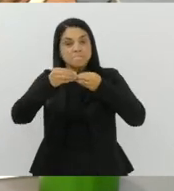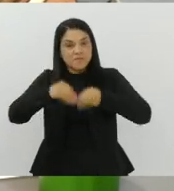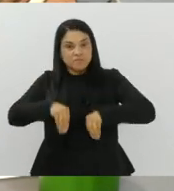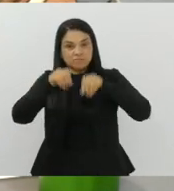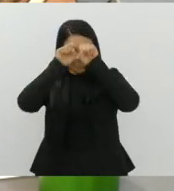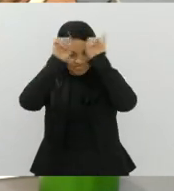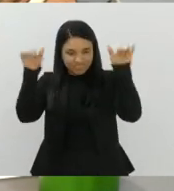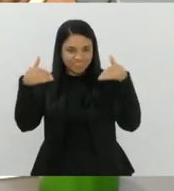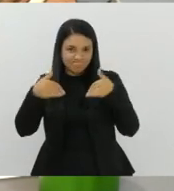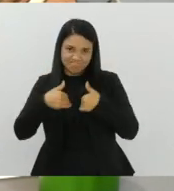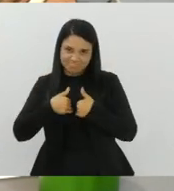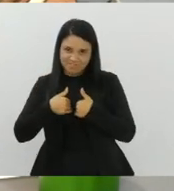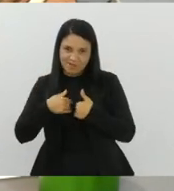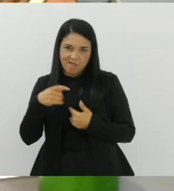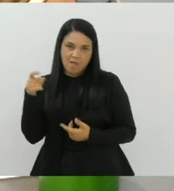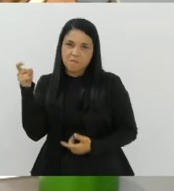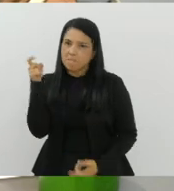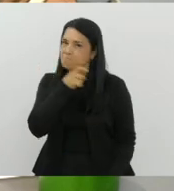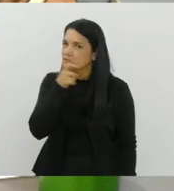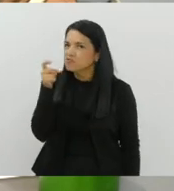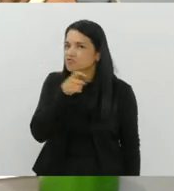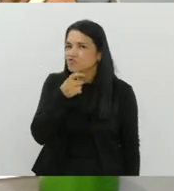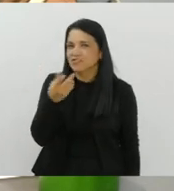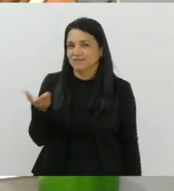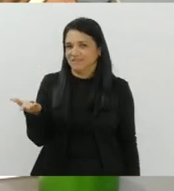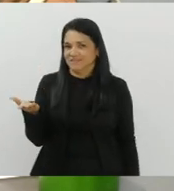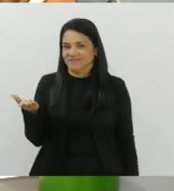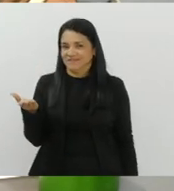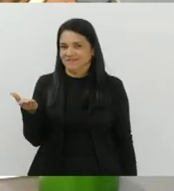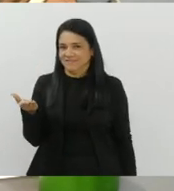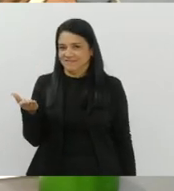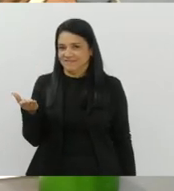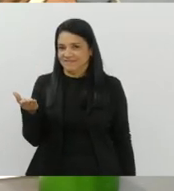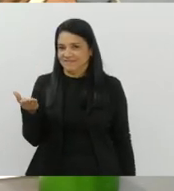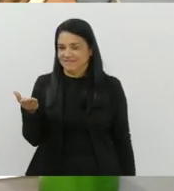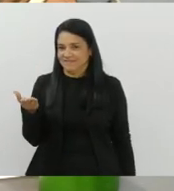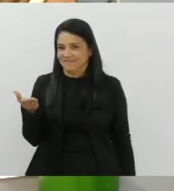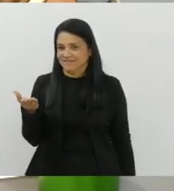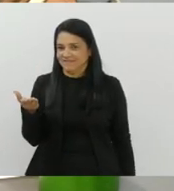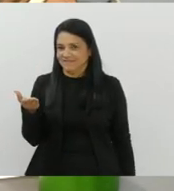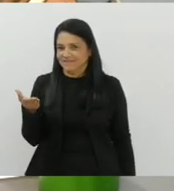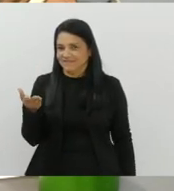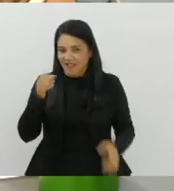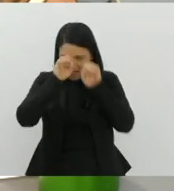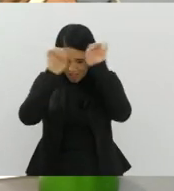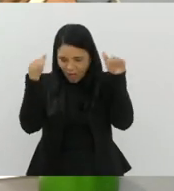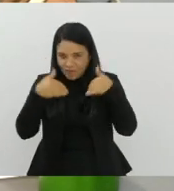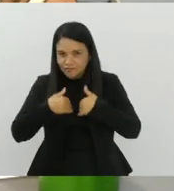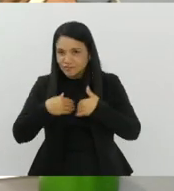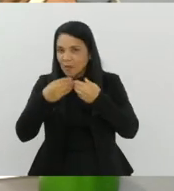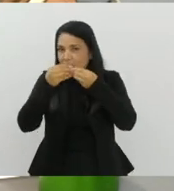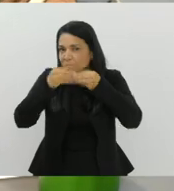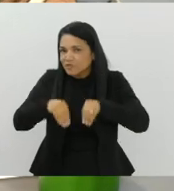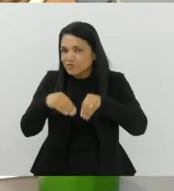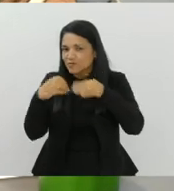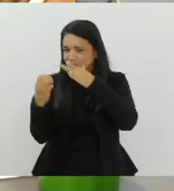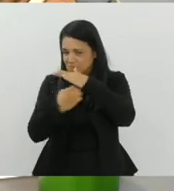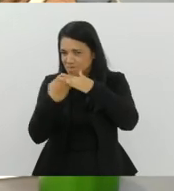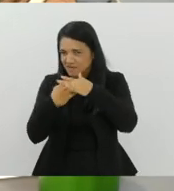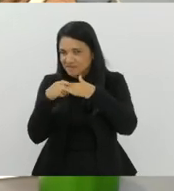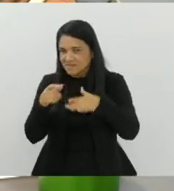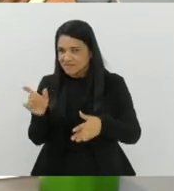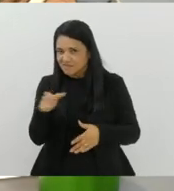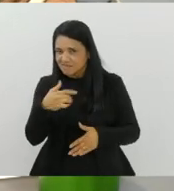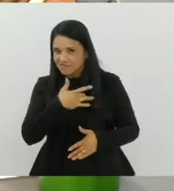grande falácia, uma grande falácia. Inclusive, né, a gente tem que falar aí que a própria operadora de plano de saúde, e no qual a